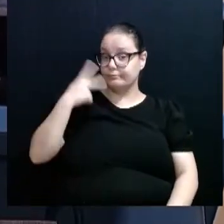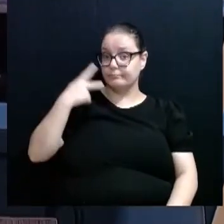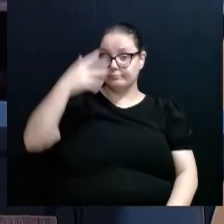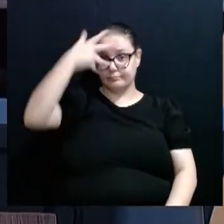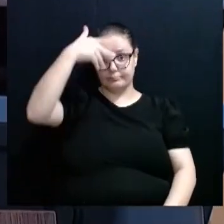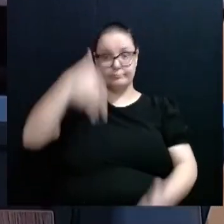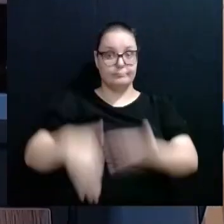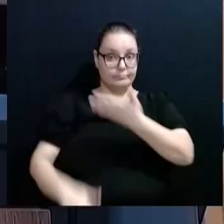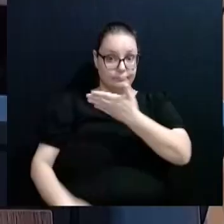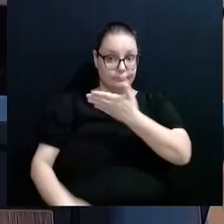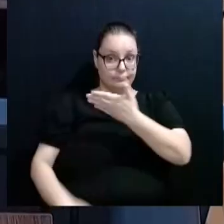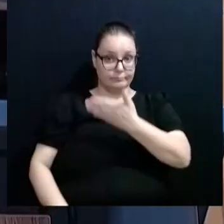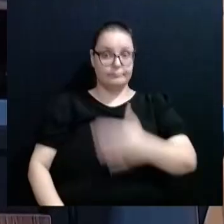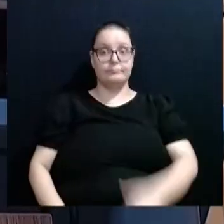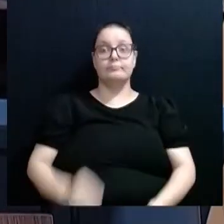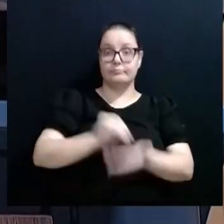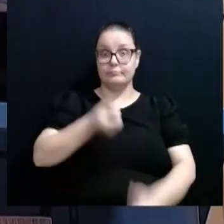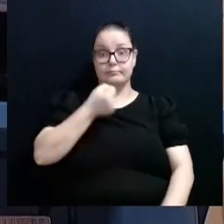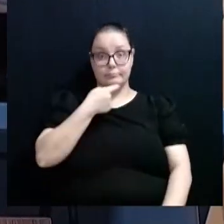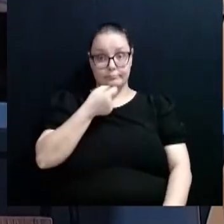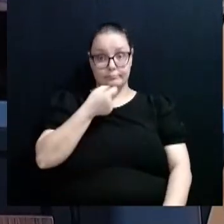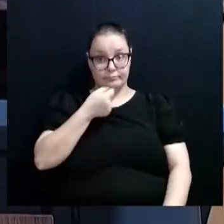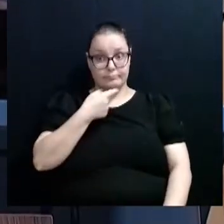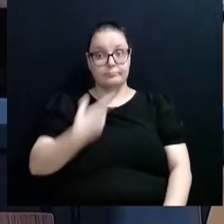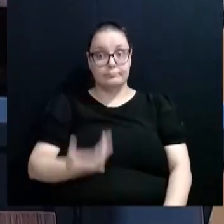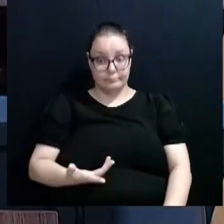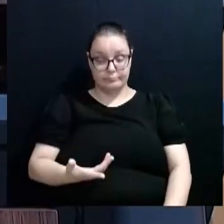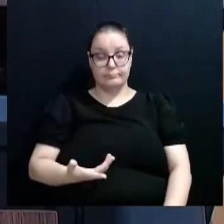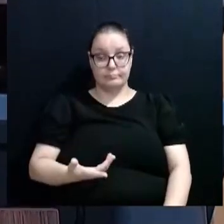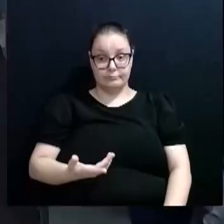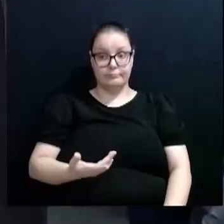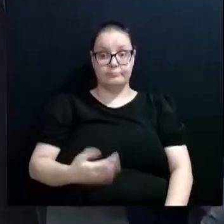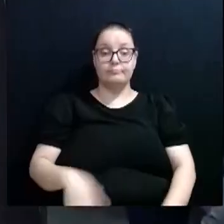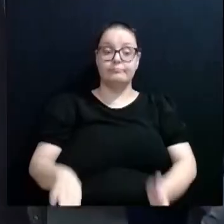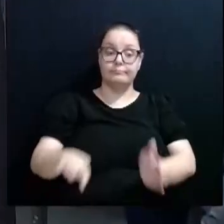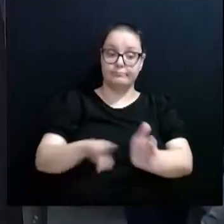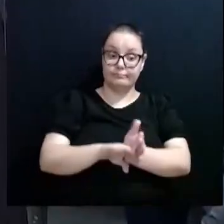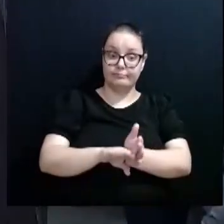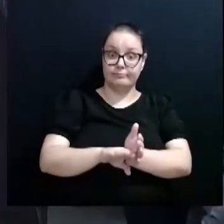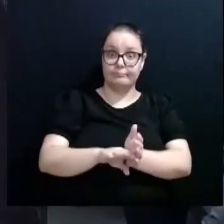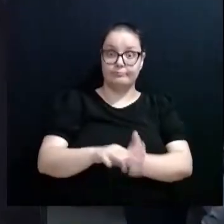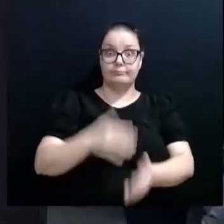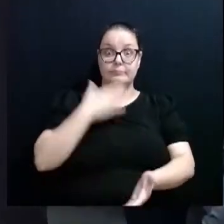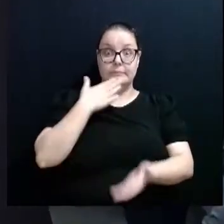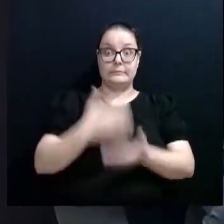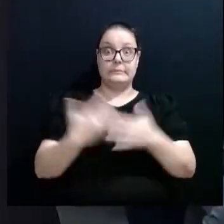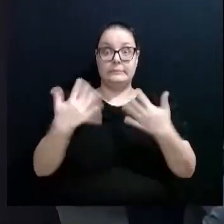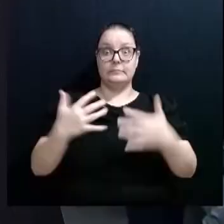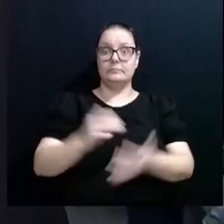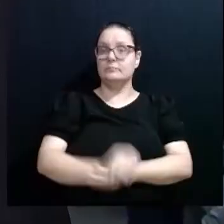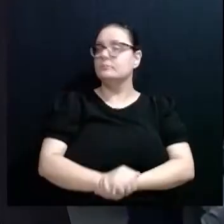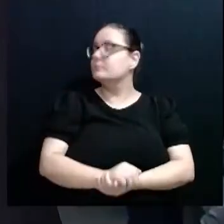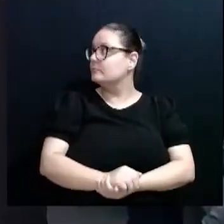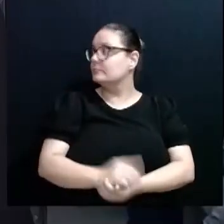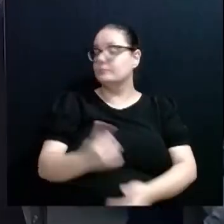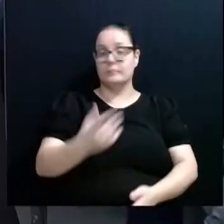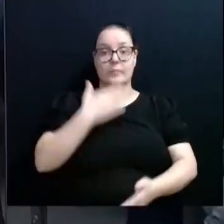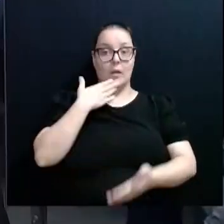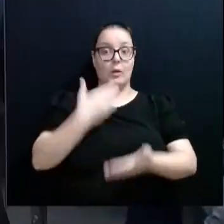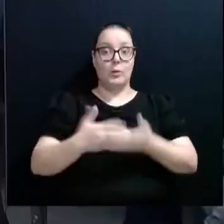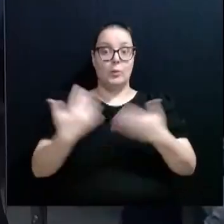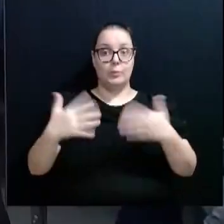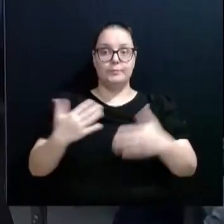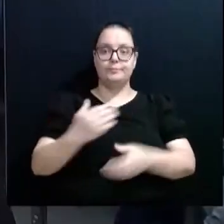a falta de medicamentos chegou de forma inesperada. Nós fomos surpreendidos logo no início do ano com